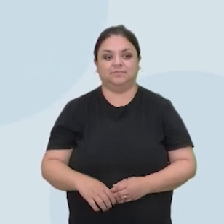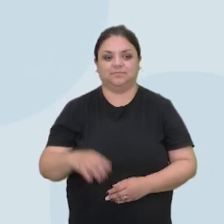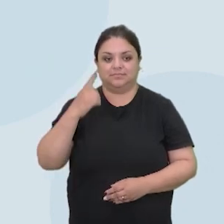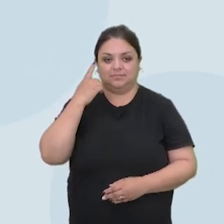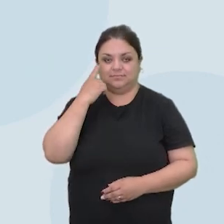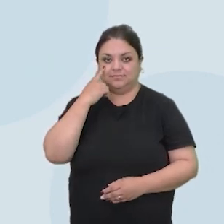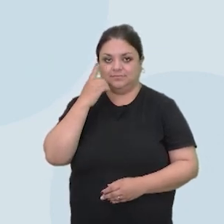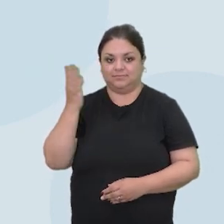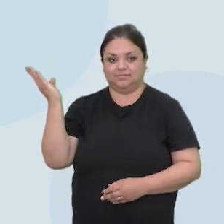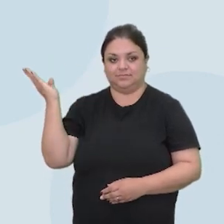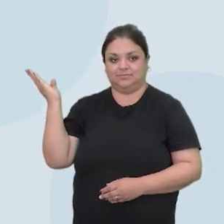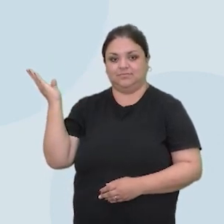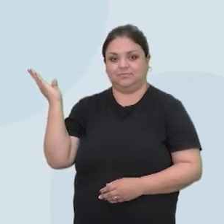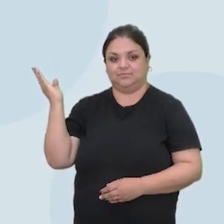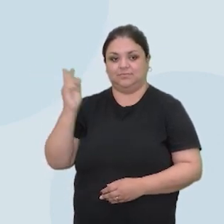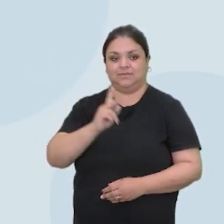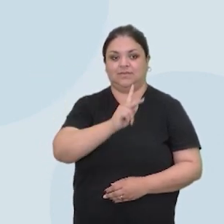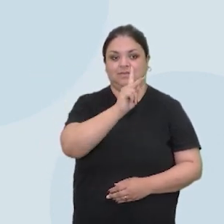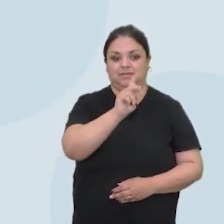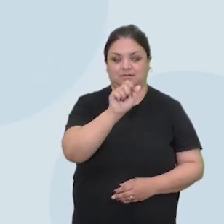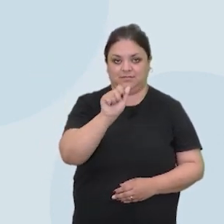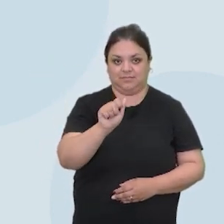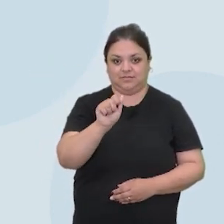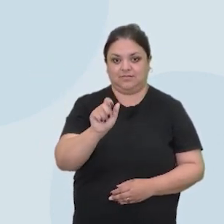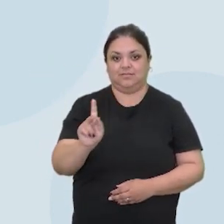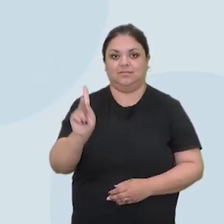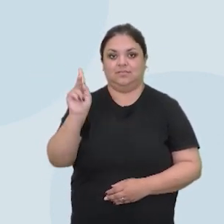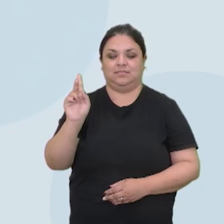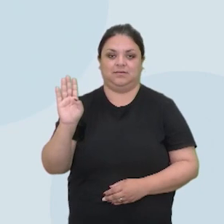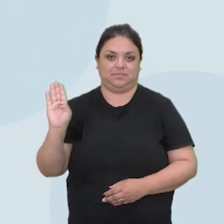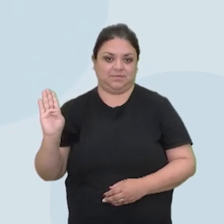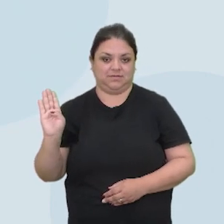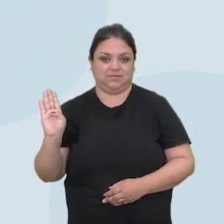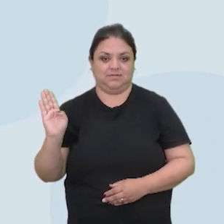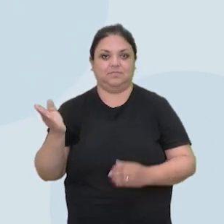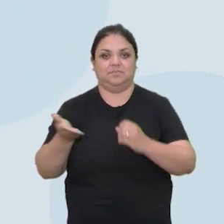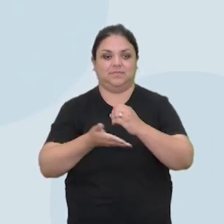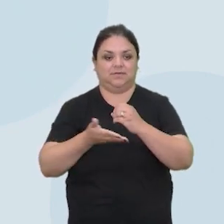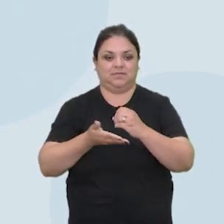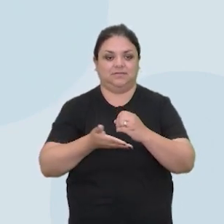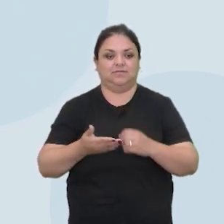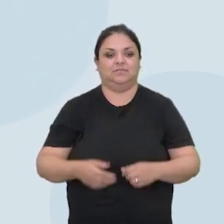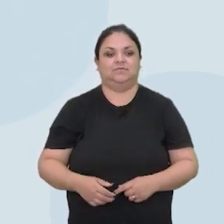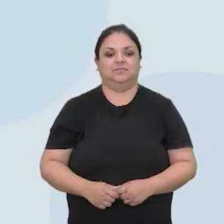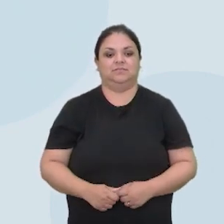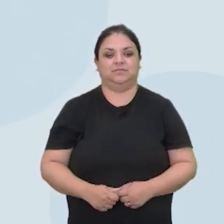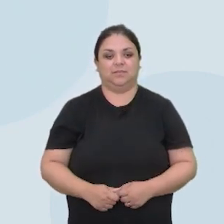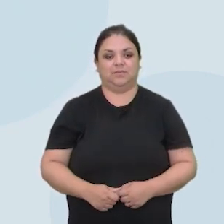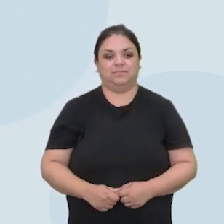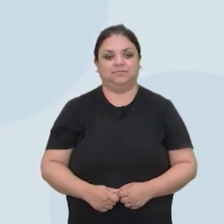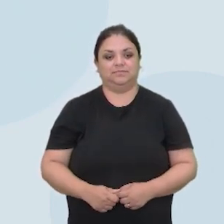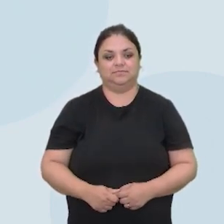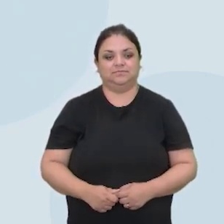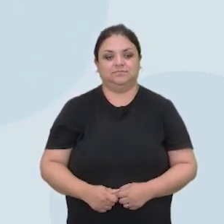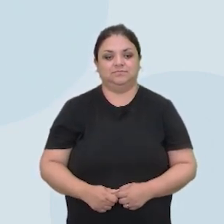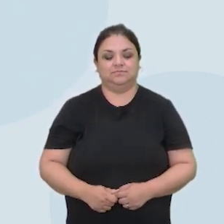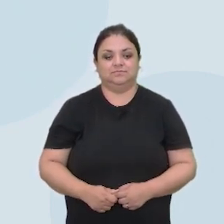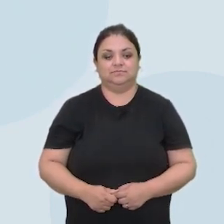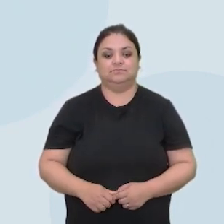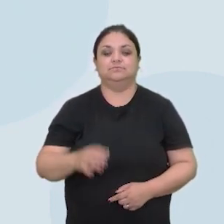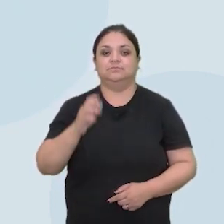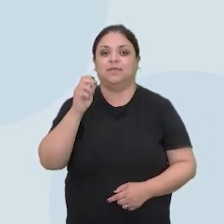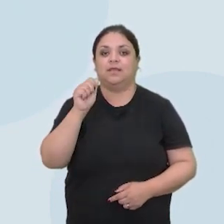e o Kb para base, beleza? Bom, quando a gente fala do ácido fraco, há